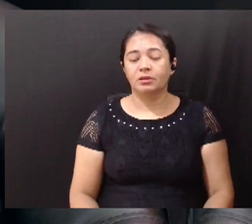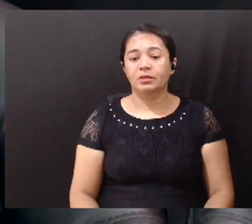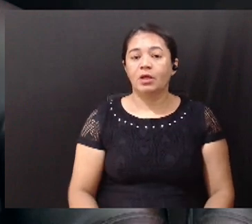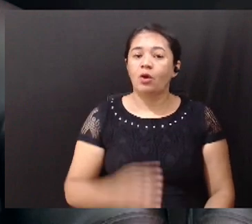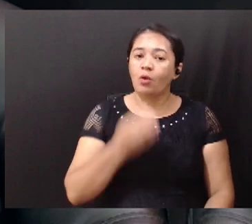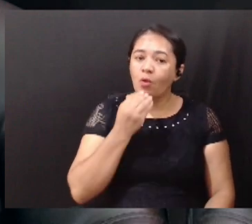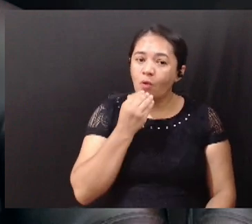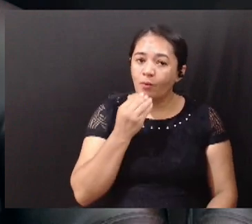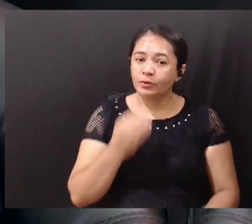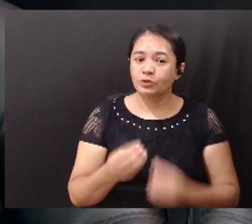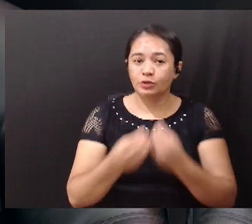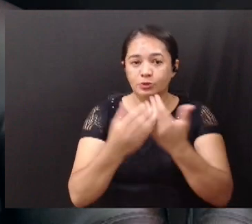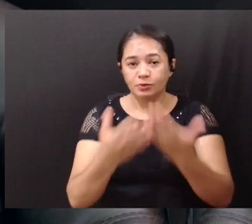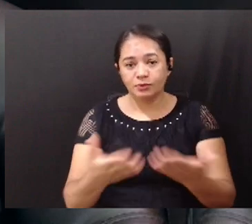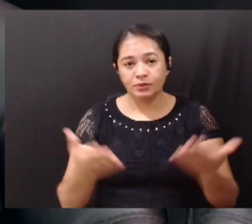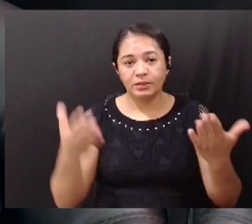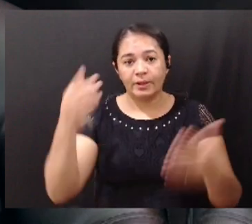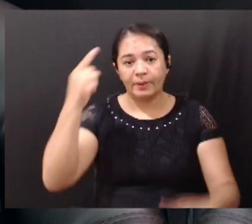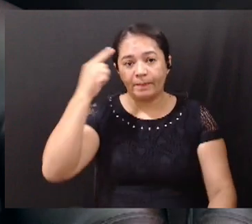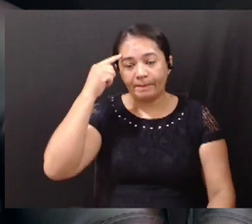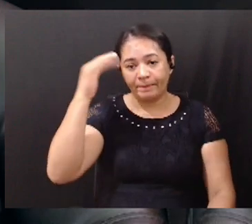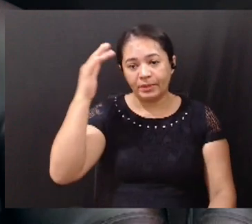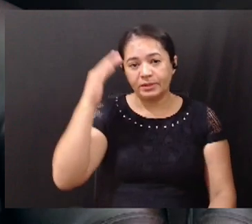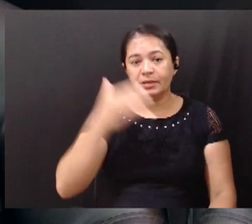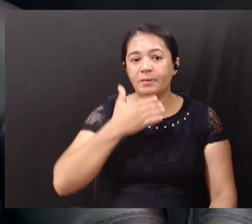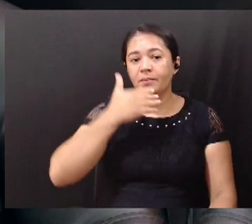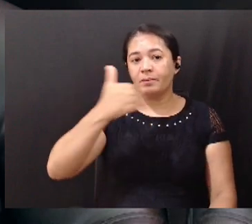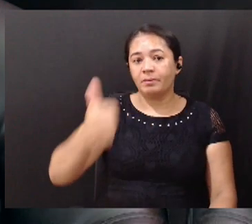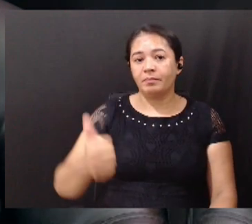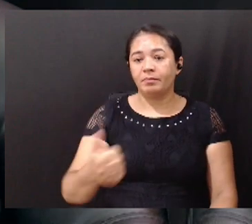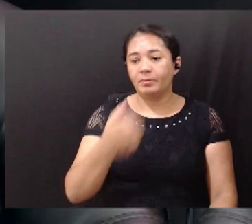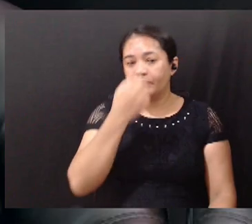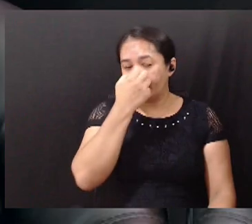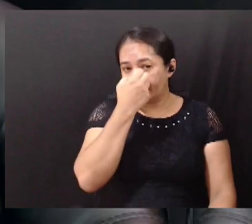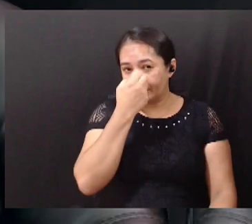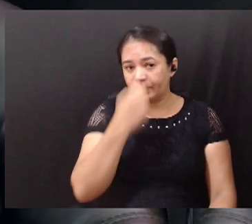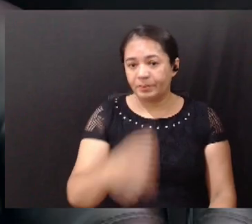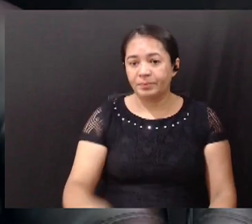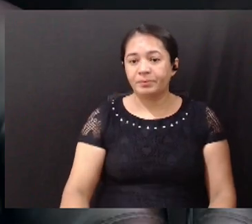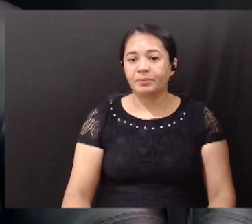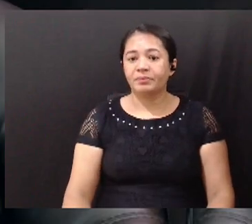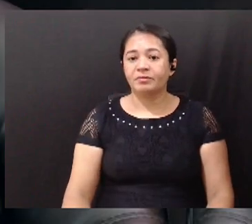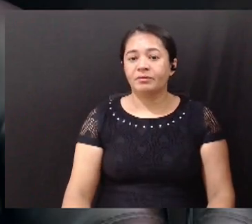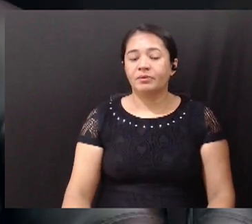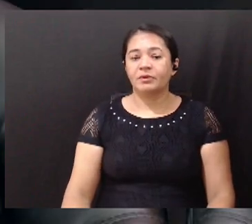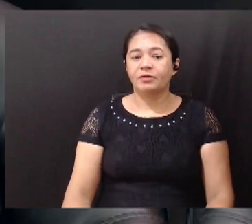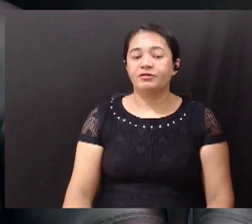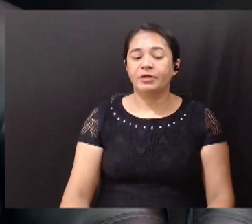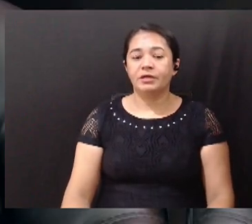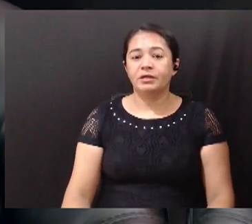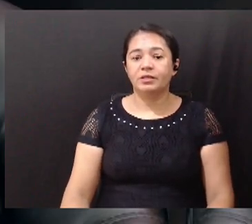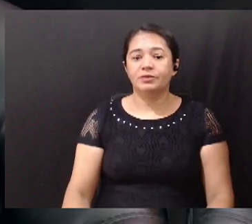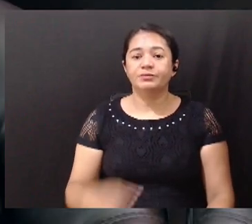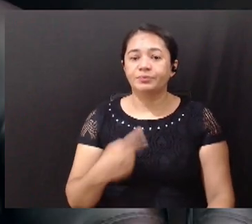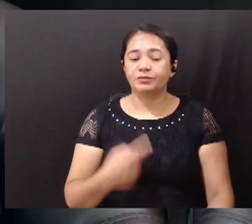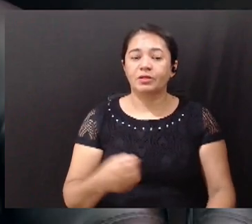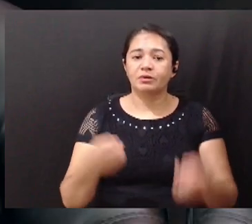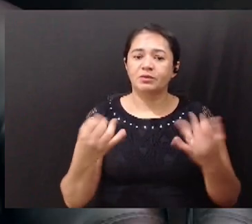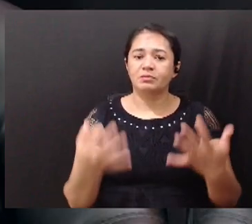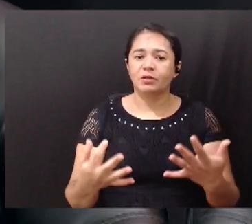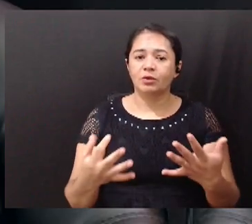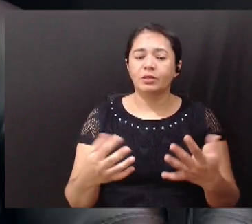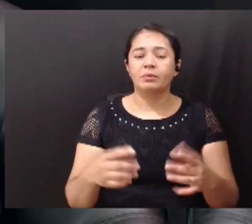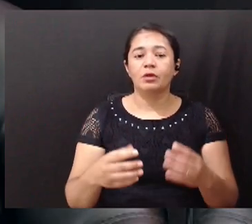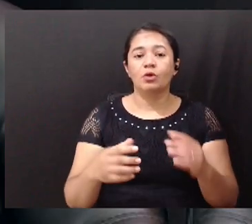você pensar de uma forma melhor e recalcular a rota, tá? A gente também falou um pouquinho sobre o tempo de qualidade.